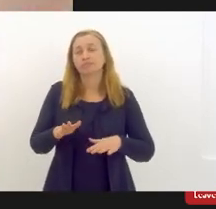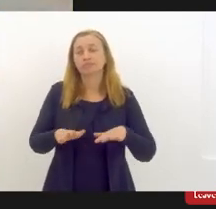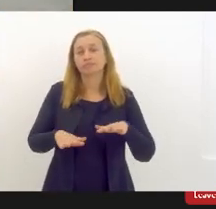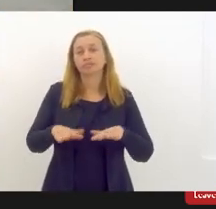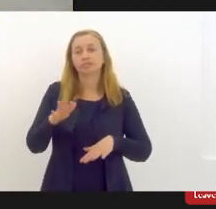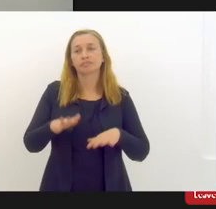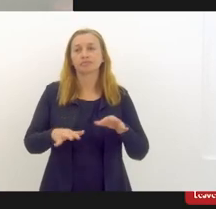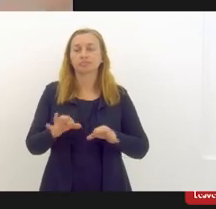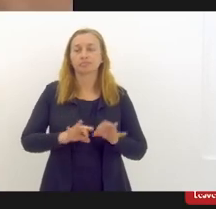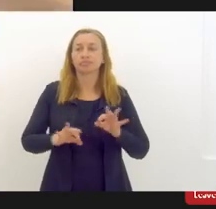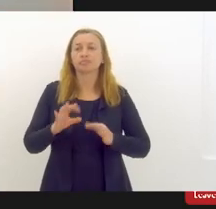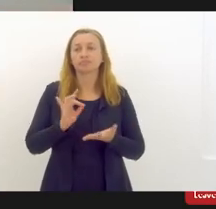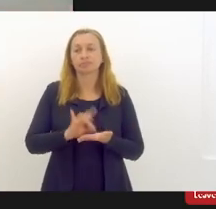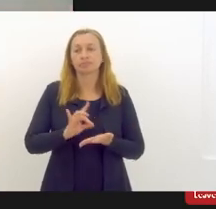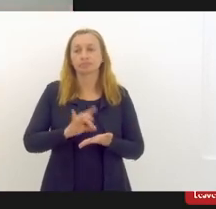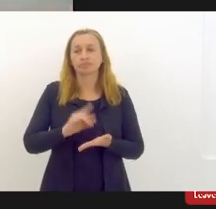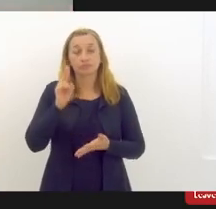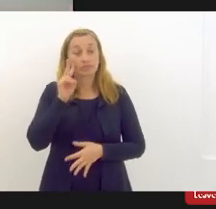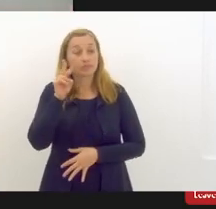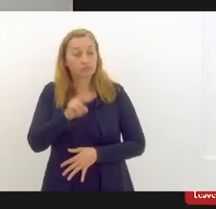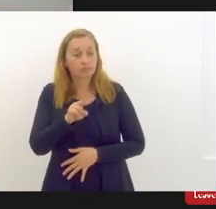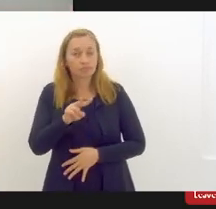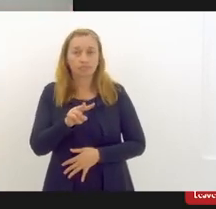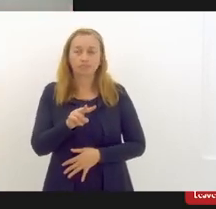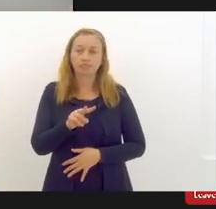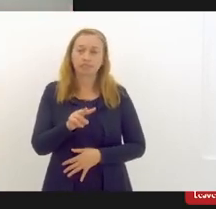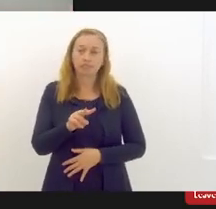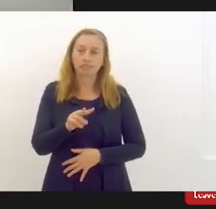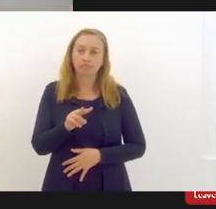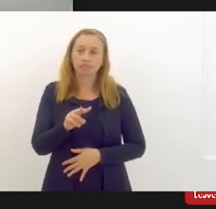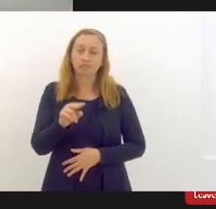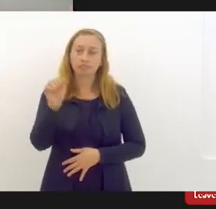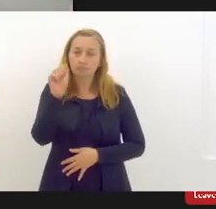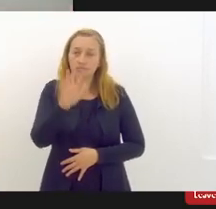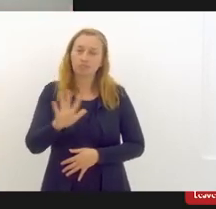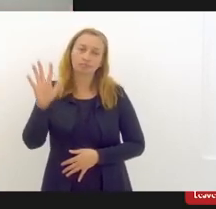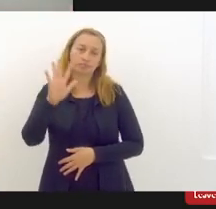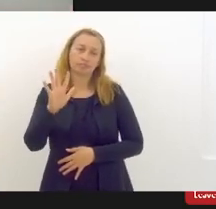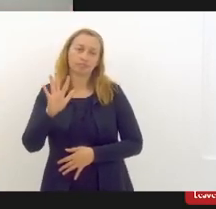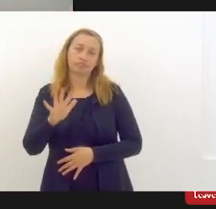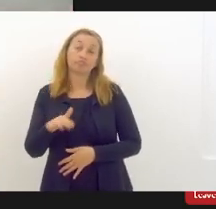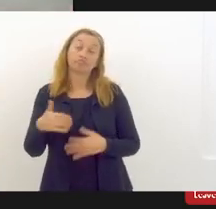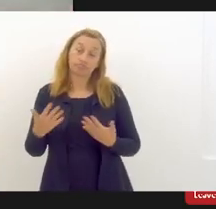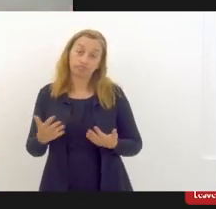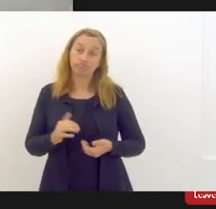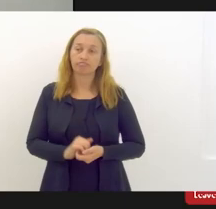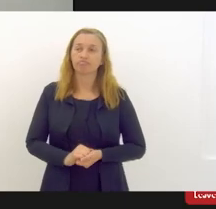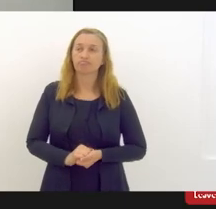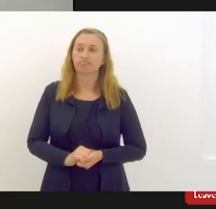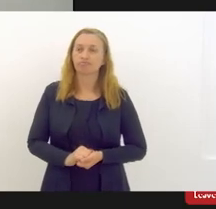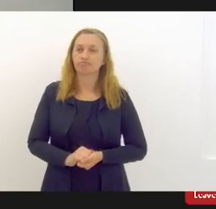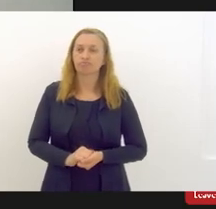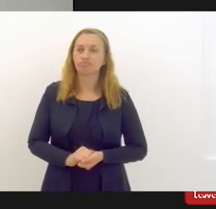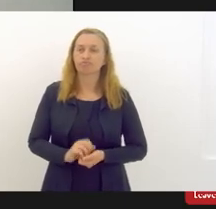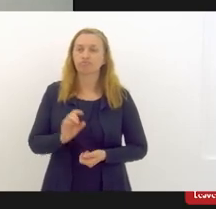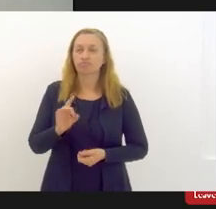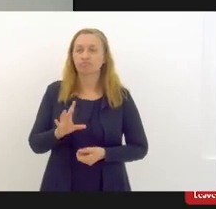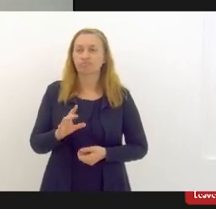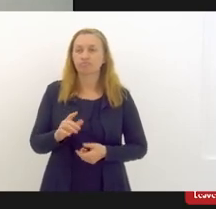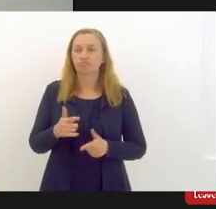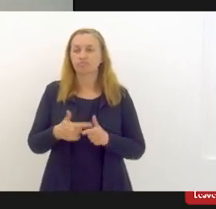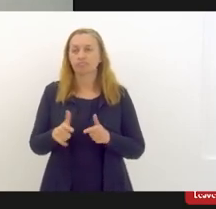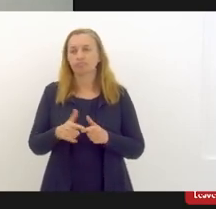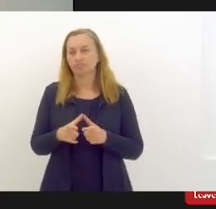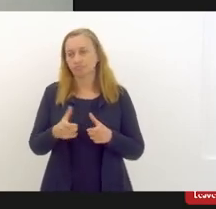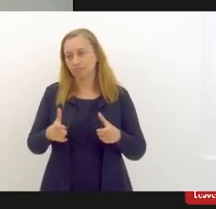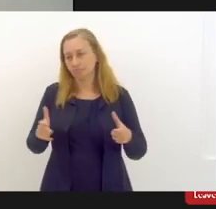e, na verdade, não olha para a rede como um todo. E, nesse caso, vai só aumentando essa